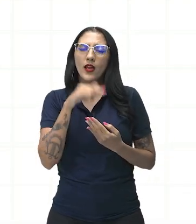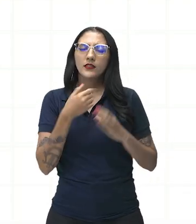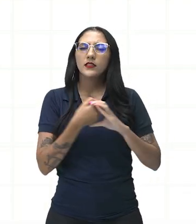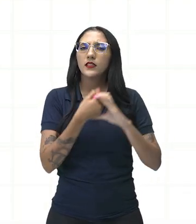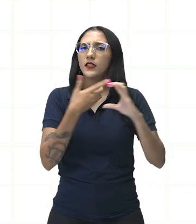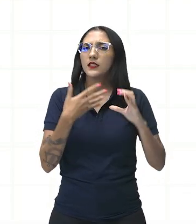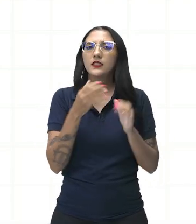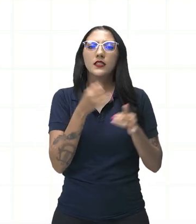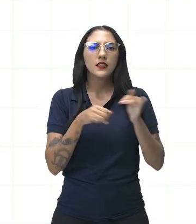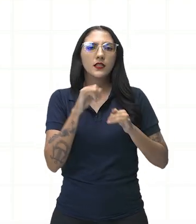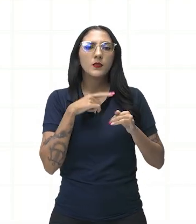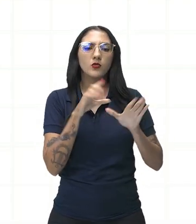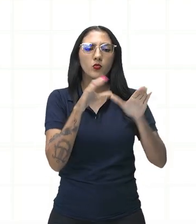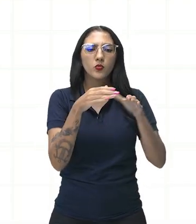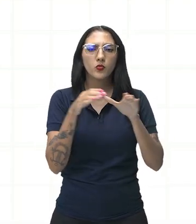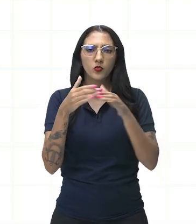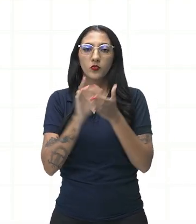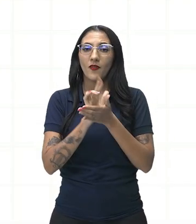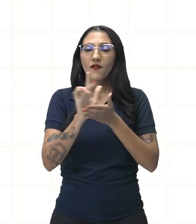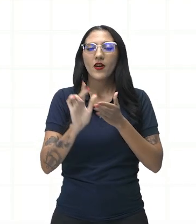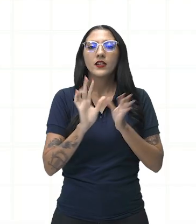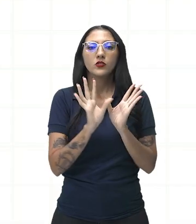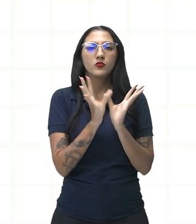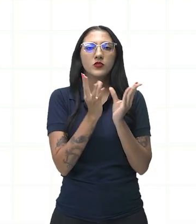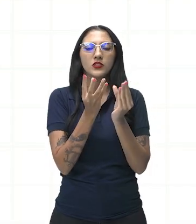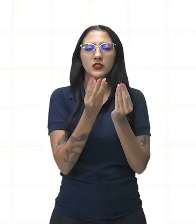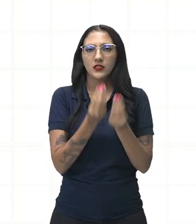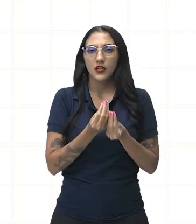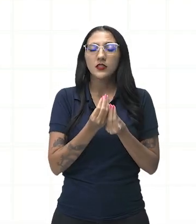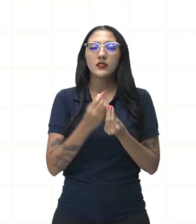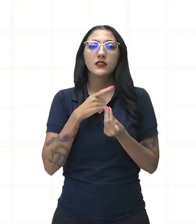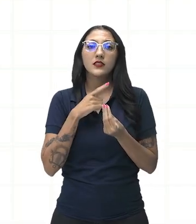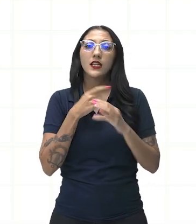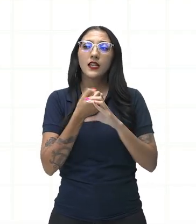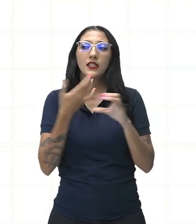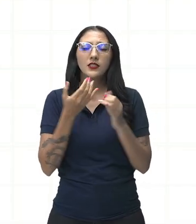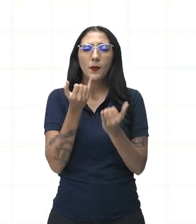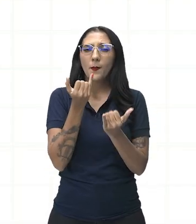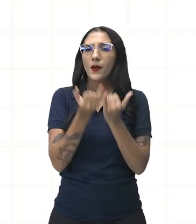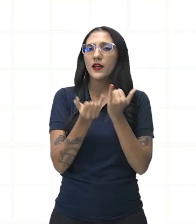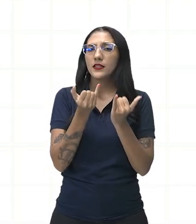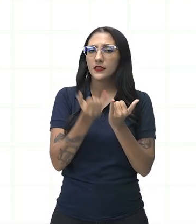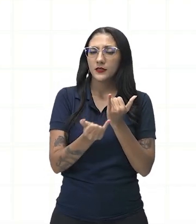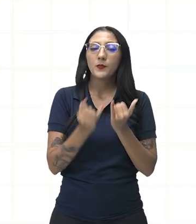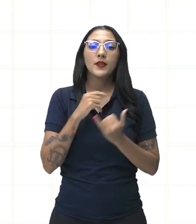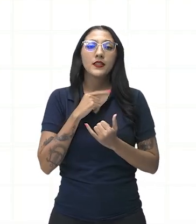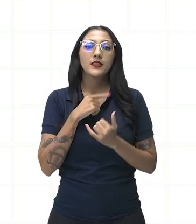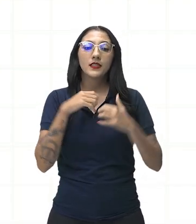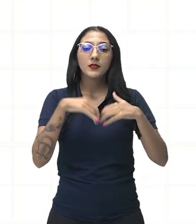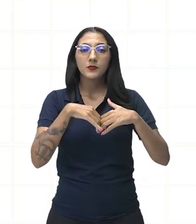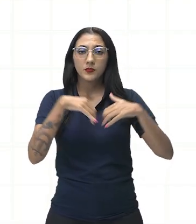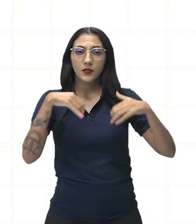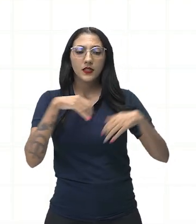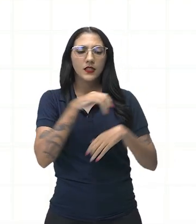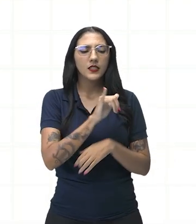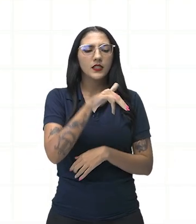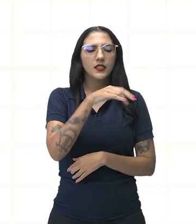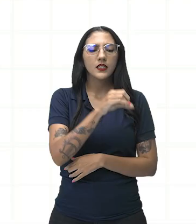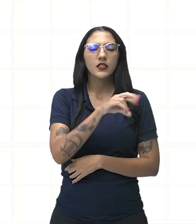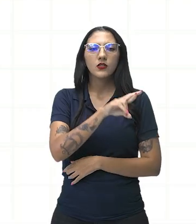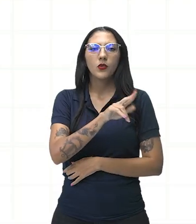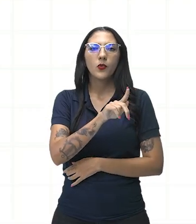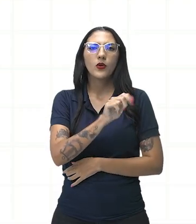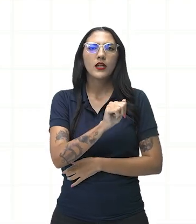então, são grupos de substâncias com propriedades semelhantes, que são divididas em inorgânicas